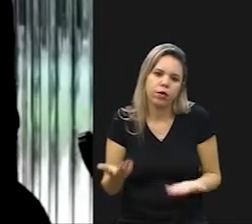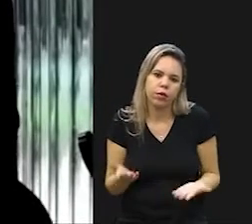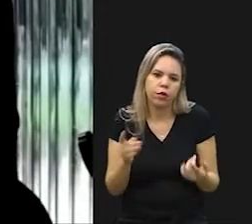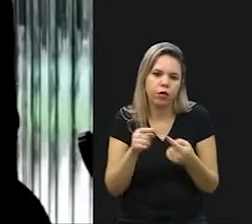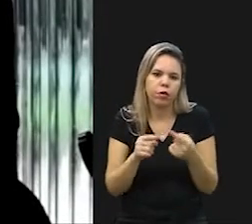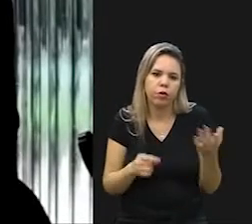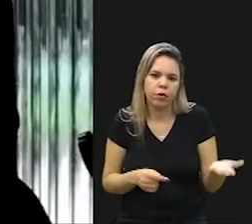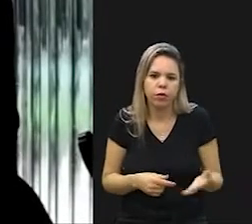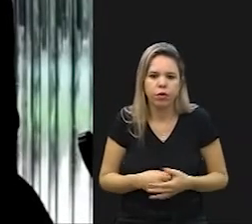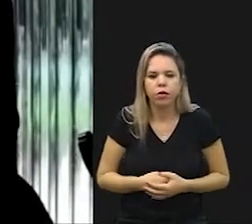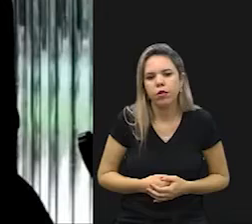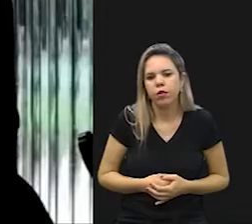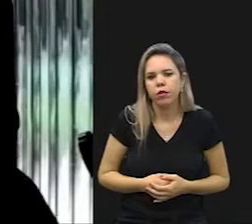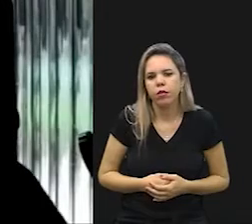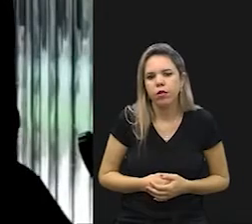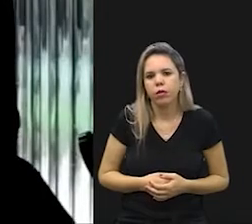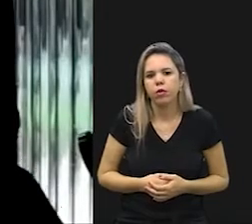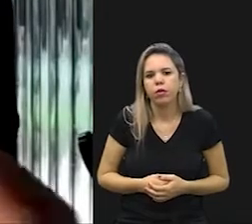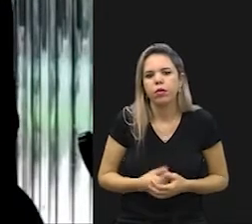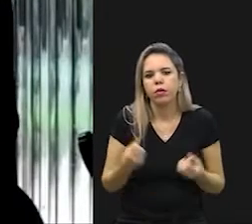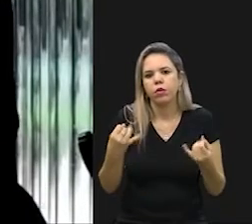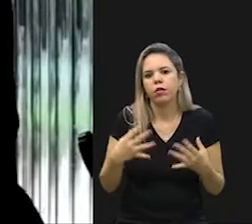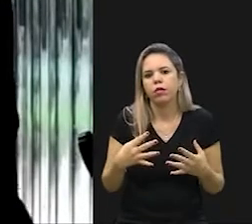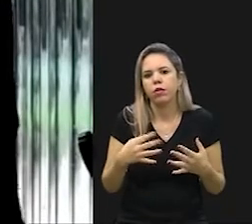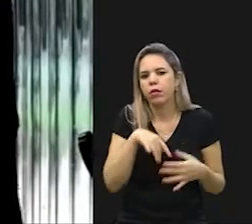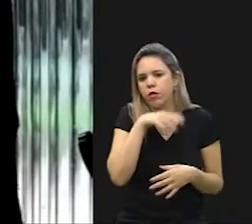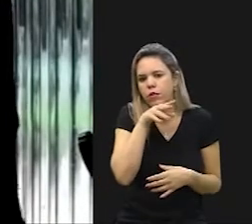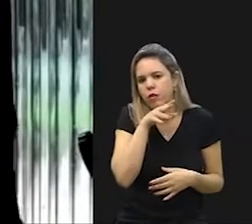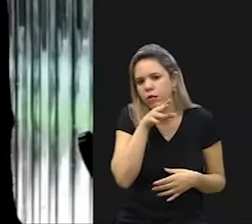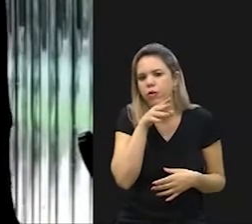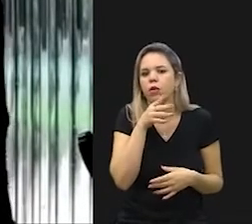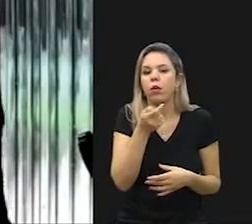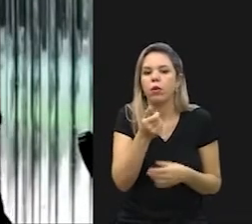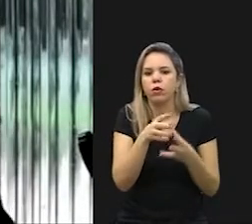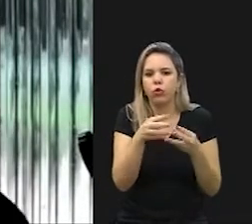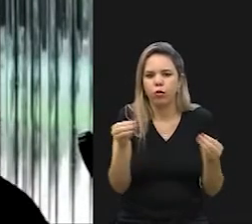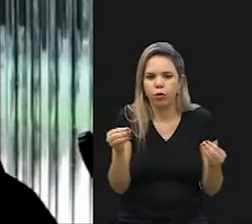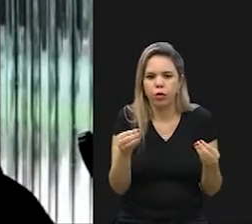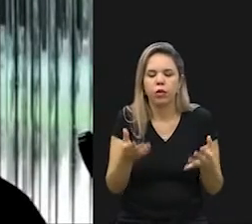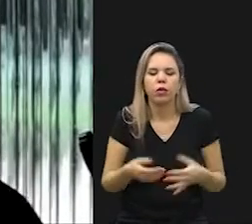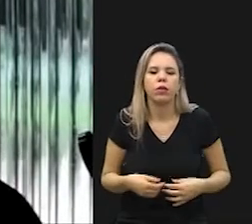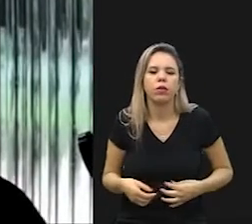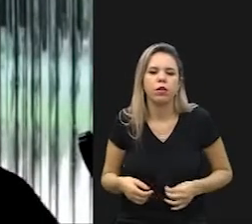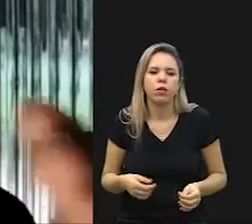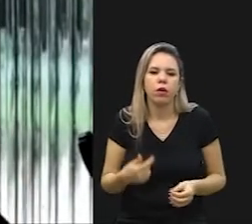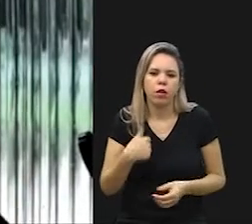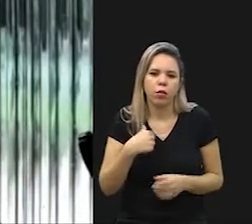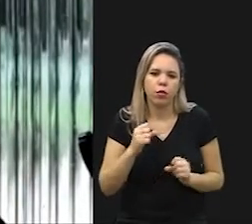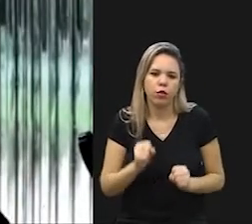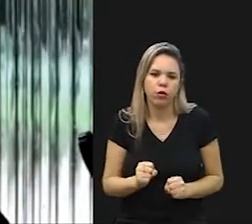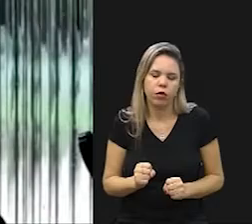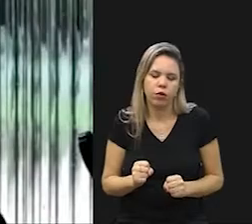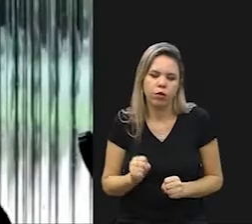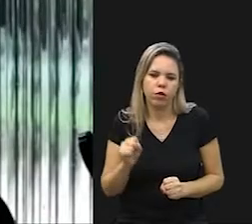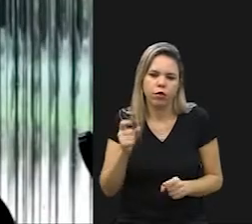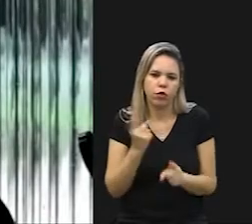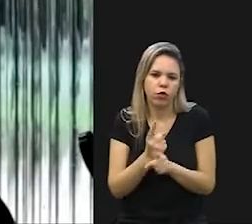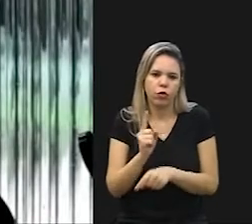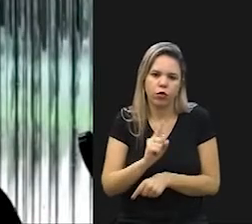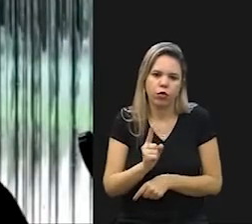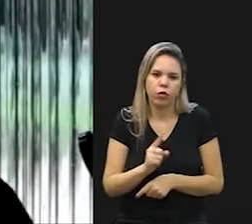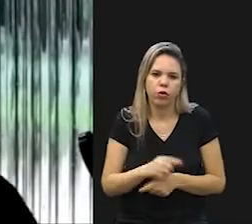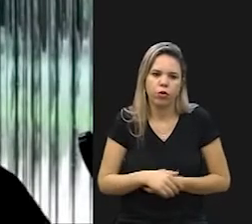nesse sentido de tratar de uma espécie extremamente ameaçada de extinção, em que eu poderia ou não